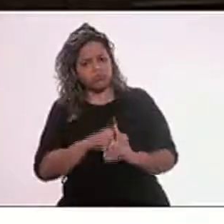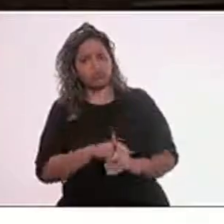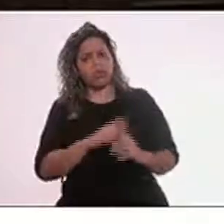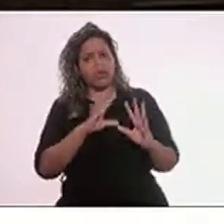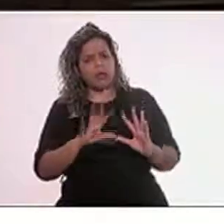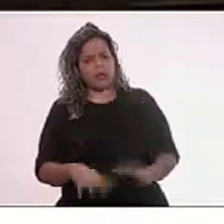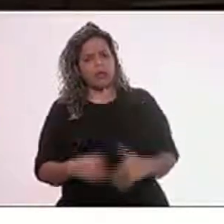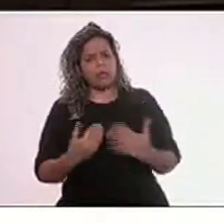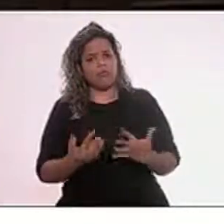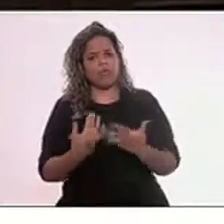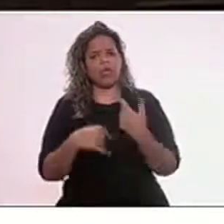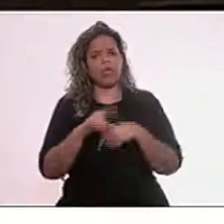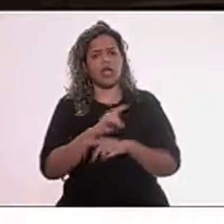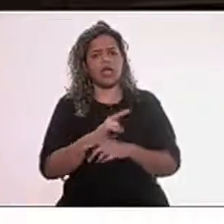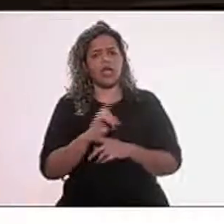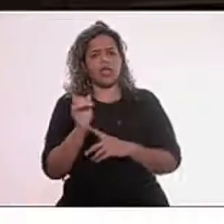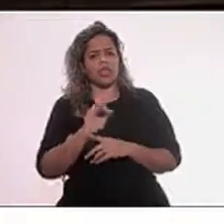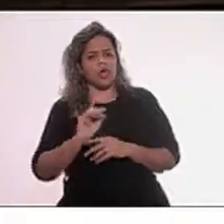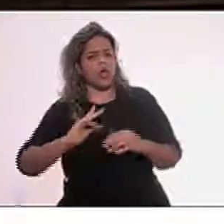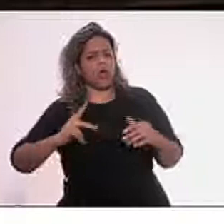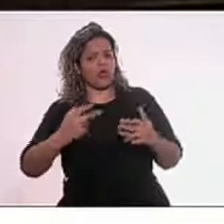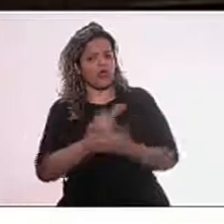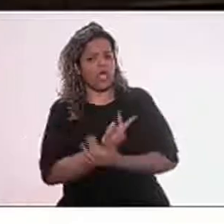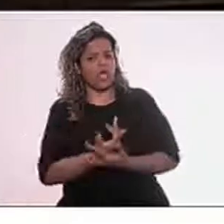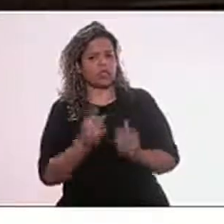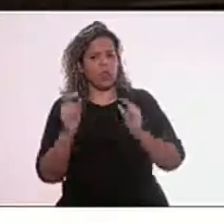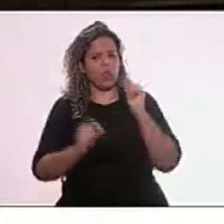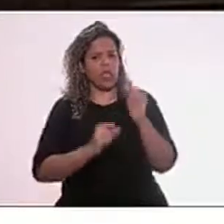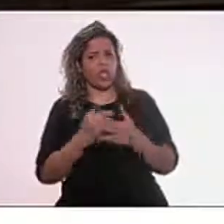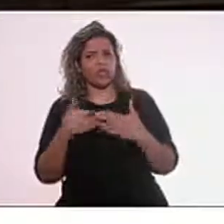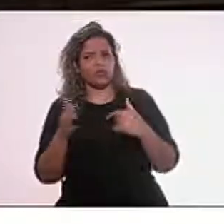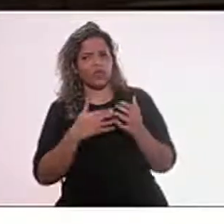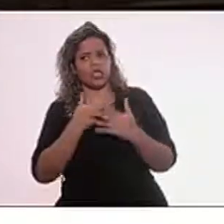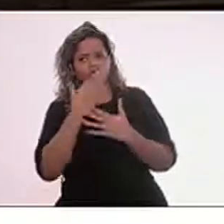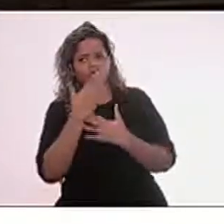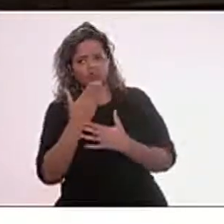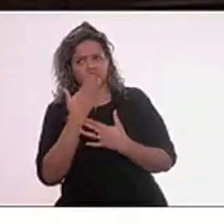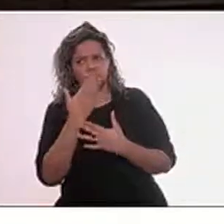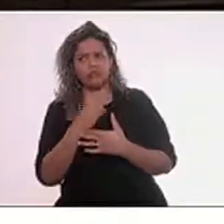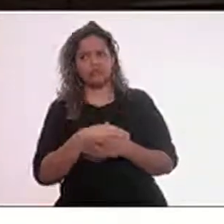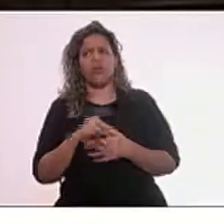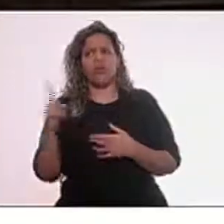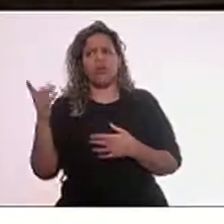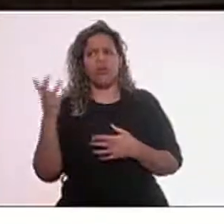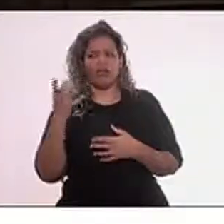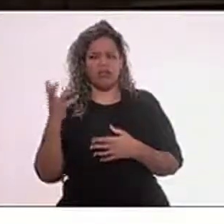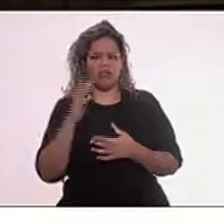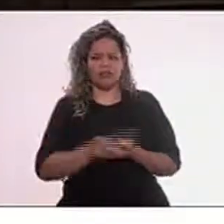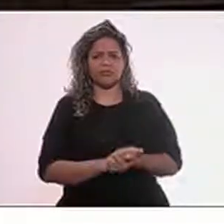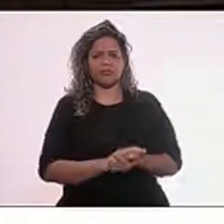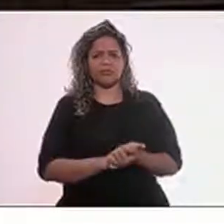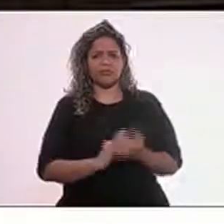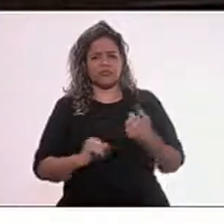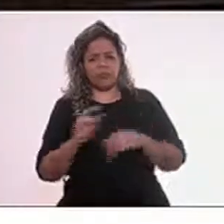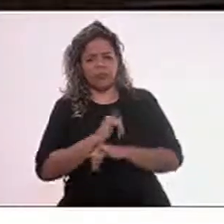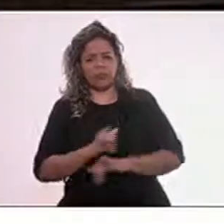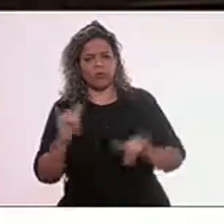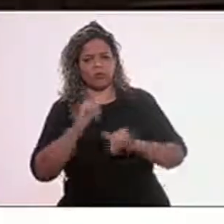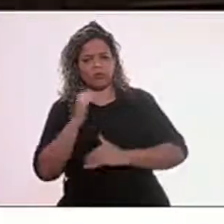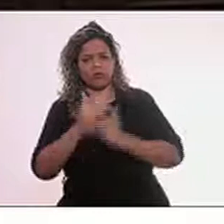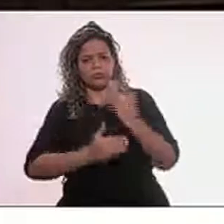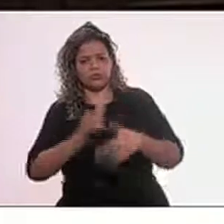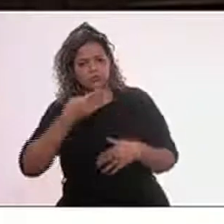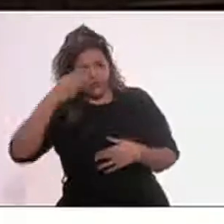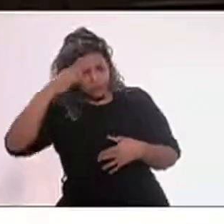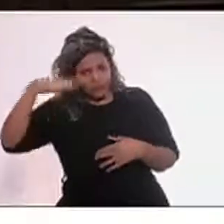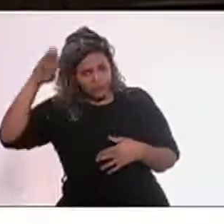que não haja, digamos, qualquer tipo de questionamento sobre o processo de progressão na carreira acadêmica